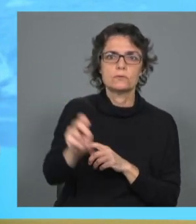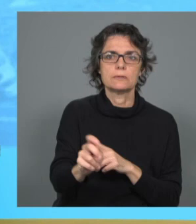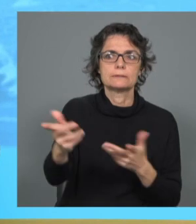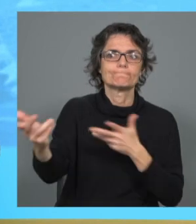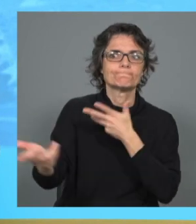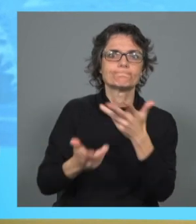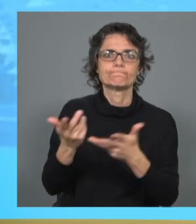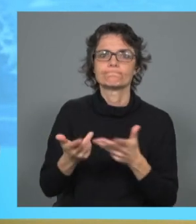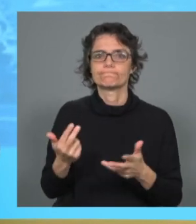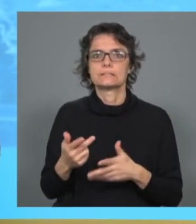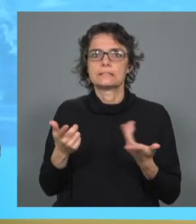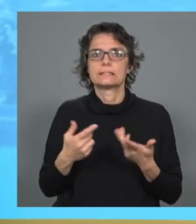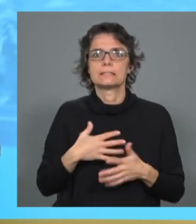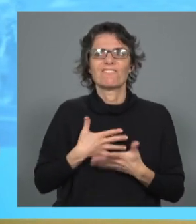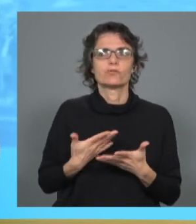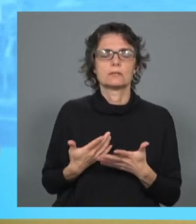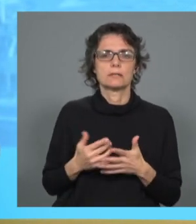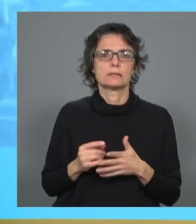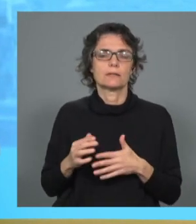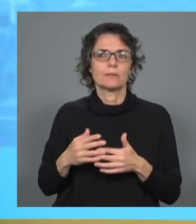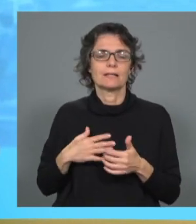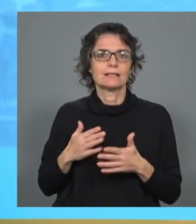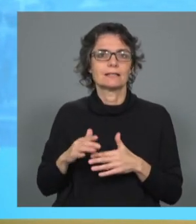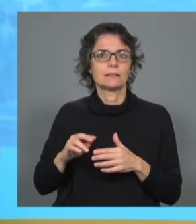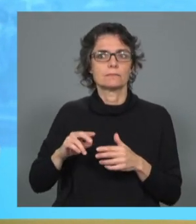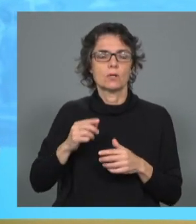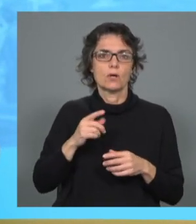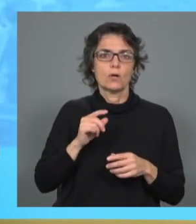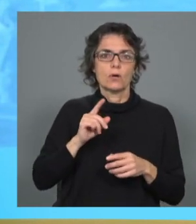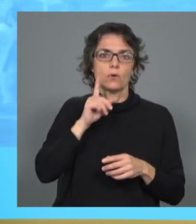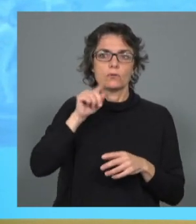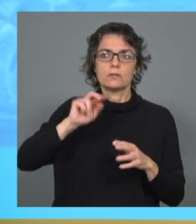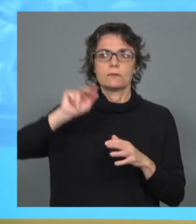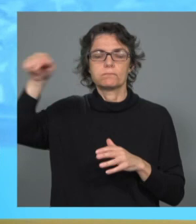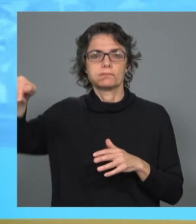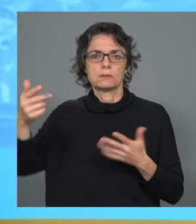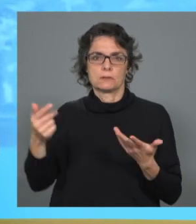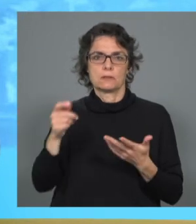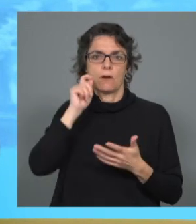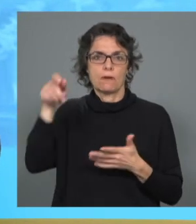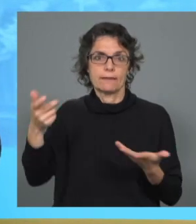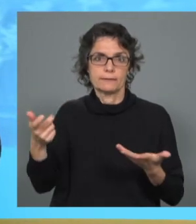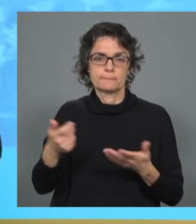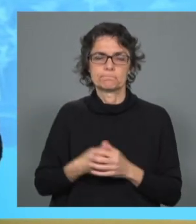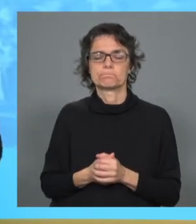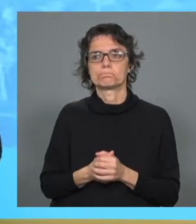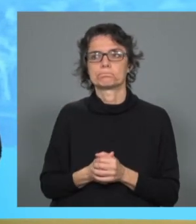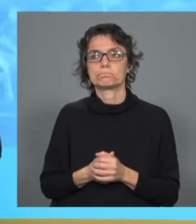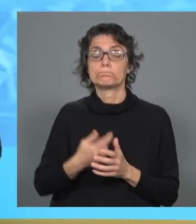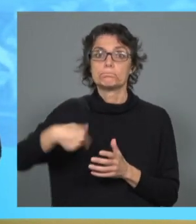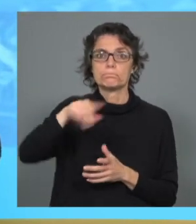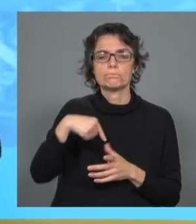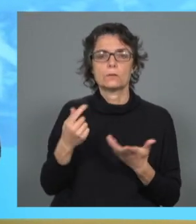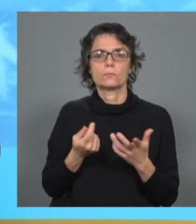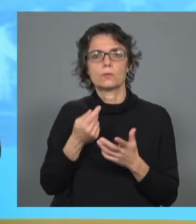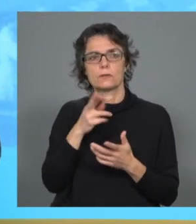pronto. Esperando voltar imediatamente. É também normal que tenham, porque querem voltar para junto dos seus. E, portanto, fazer este trabalho também de ajudar as